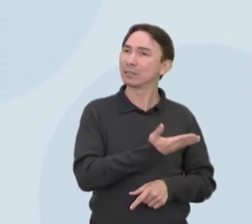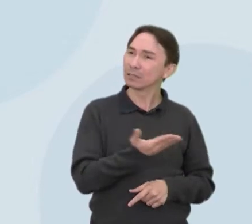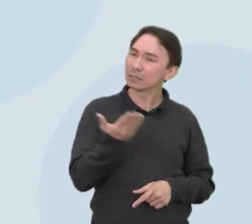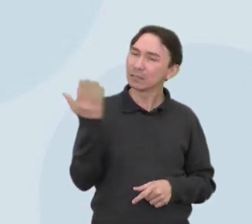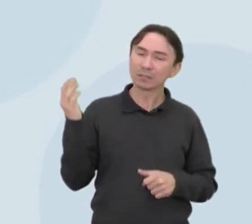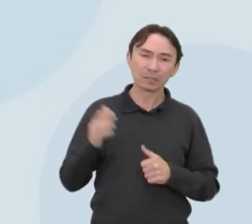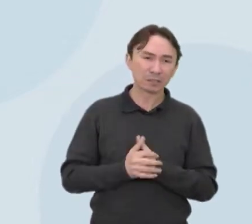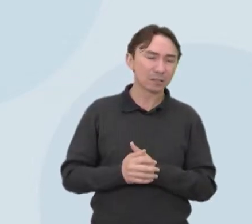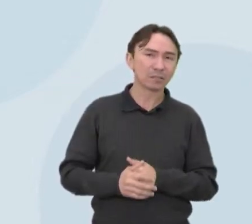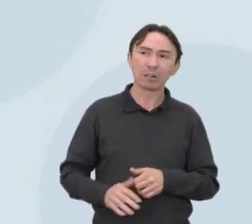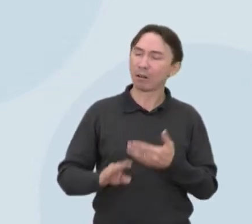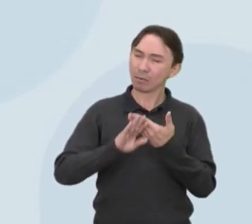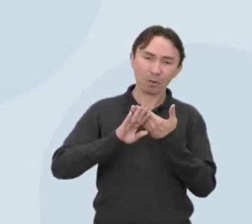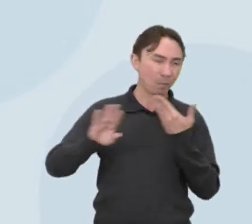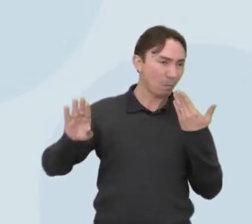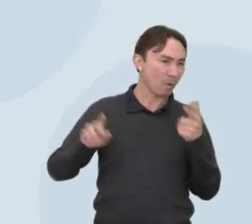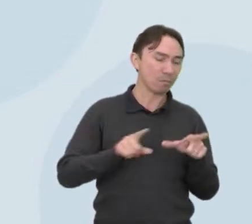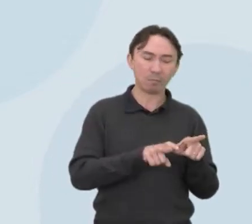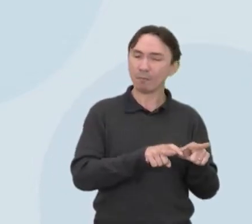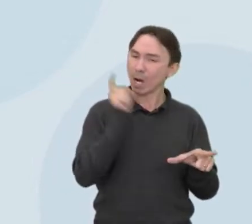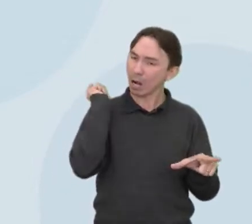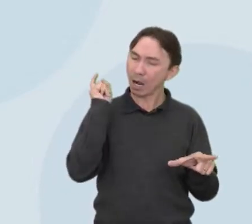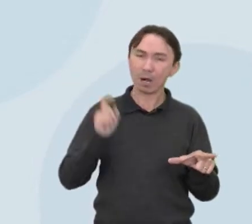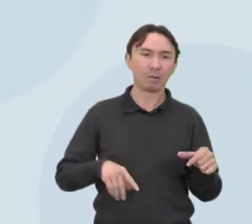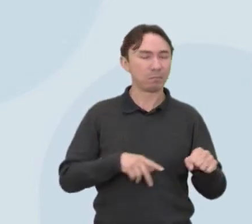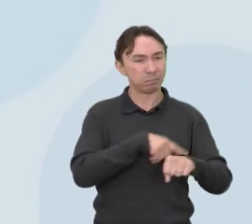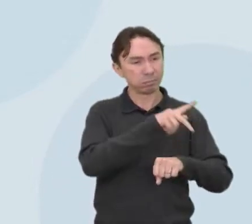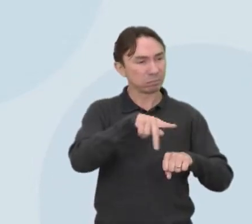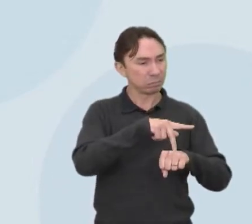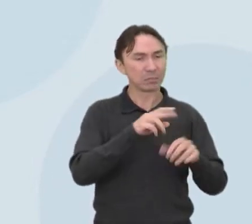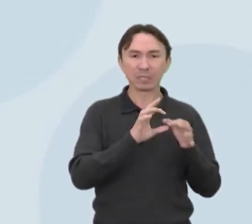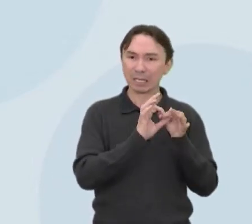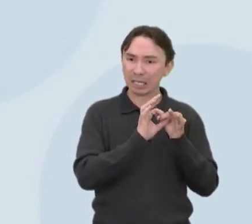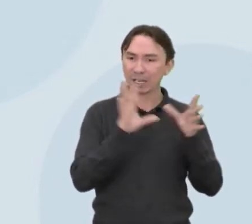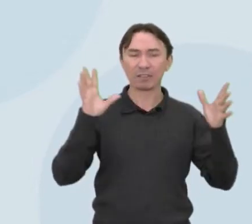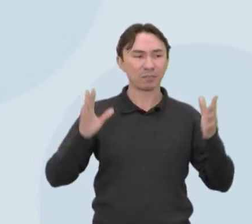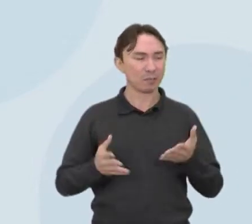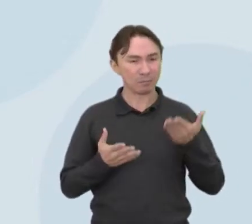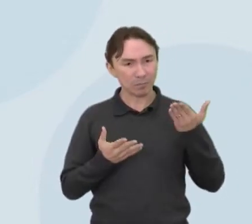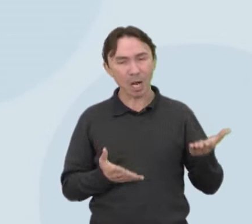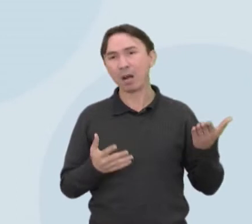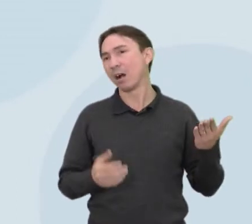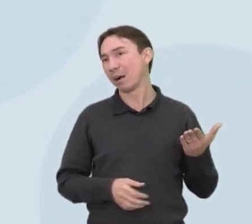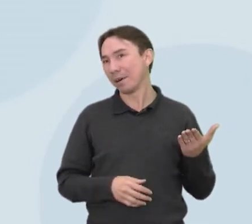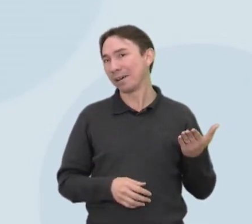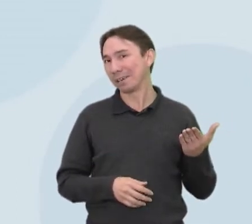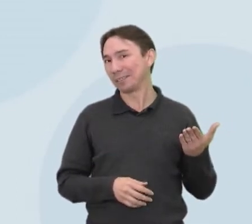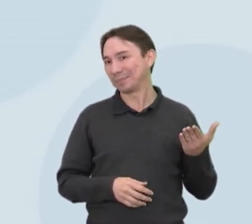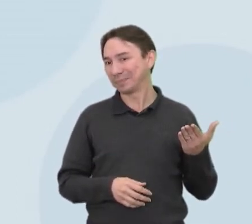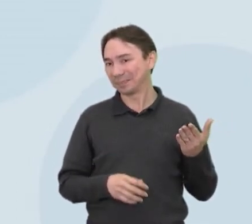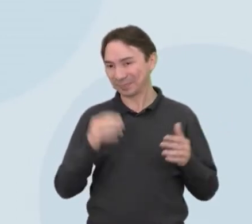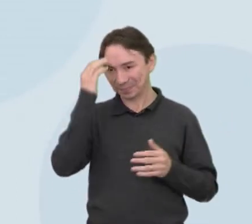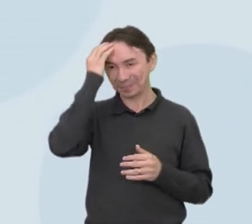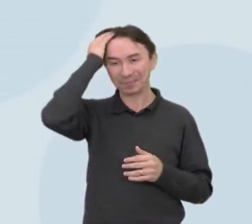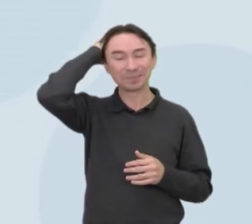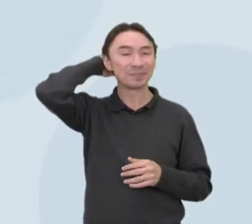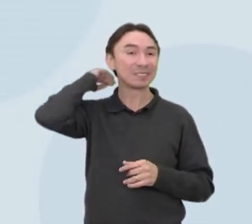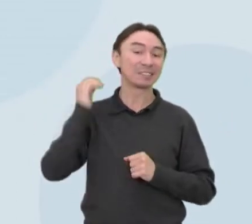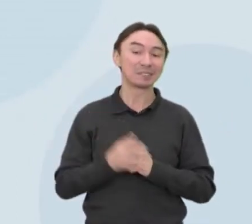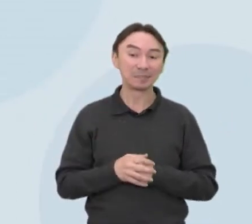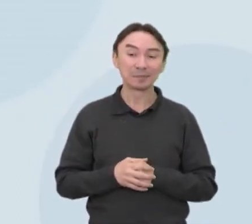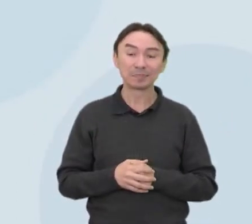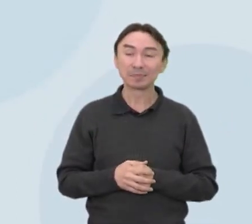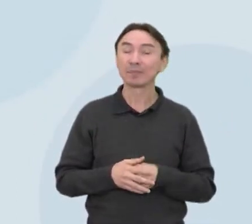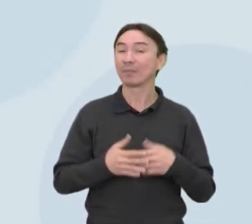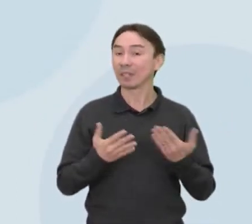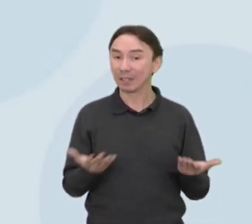localidades, esses territórios, países independentes, né, livres, tal, do domínio europeu. Então, respondendo aí, né, o